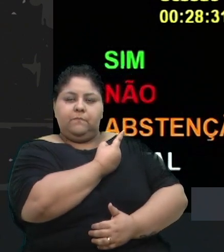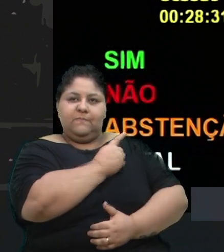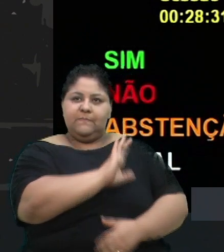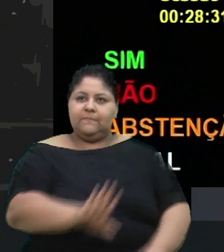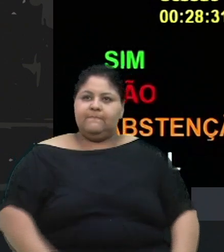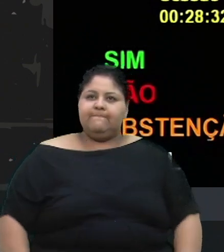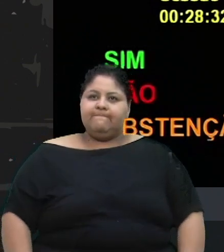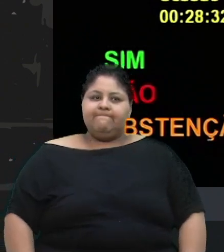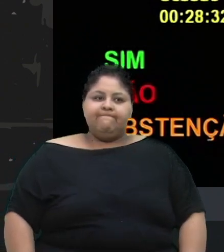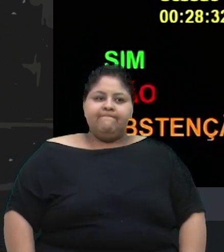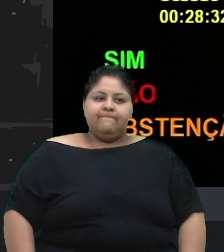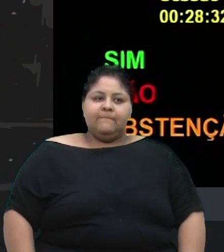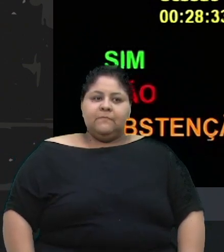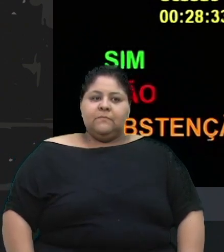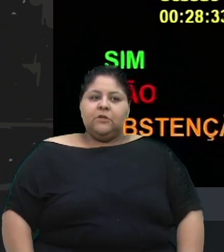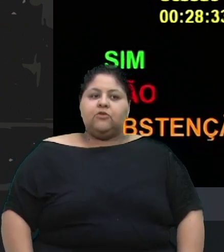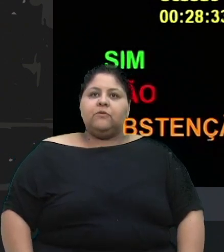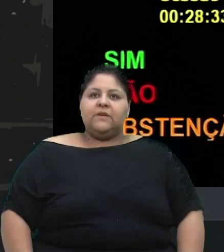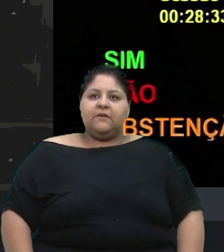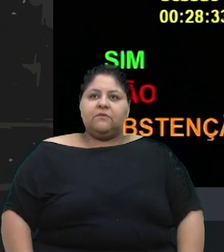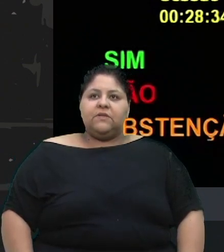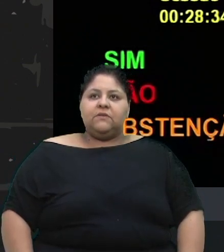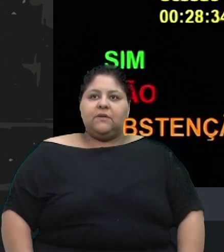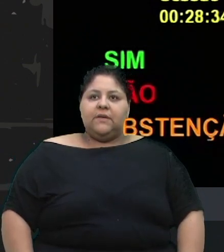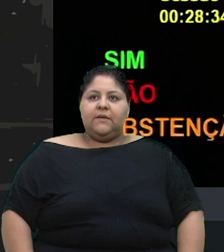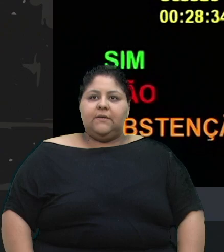Como vota Gladys Frisso?